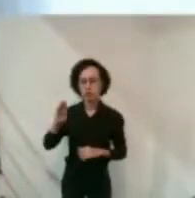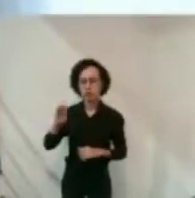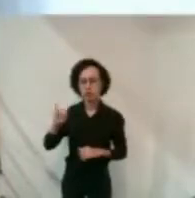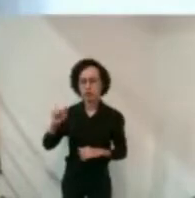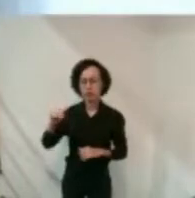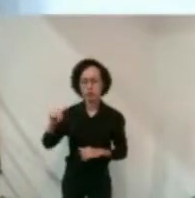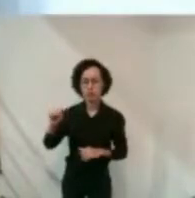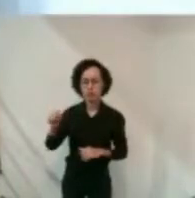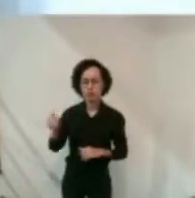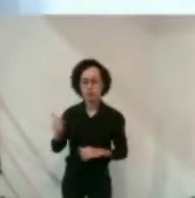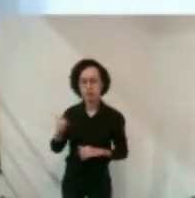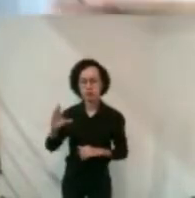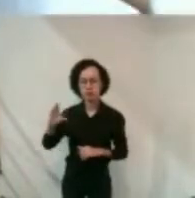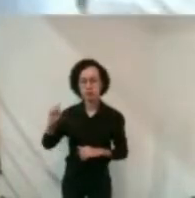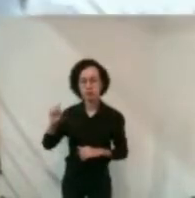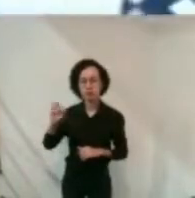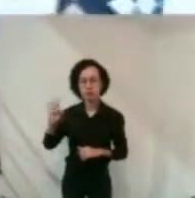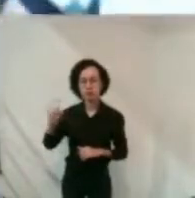Oliveira Barreto.